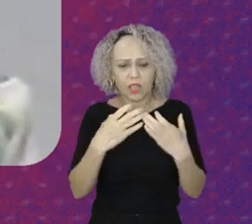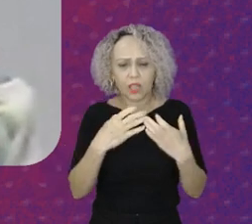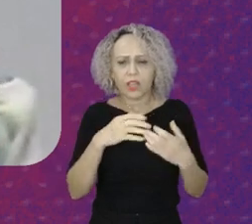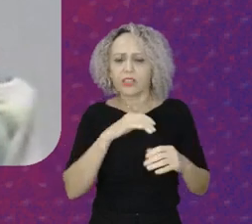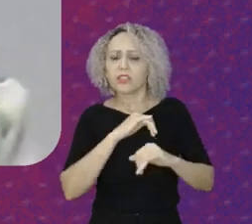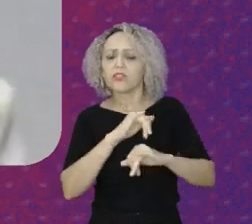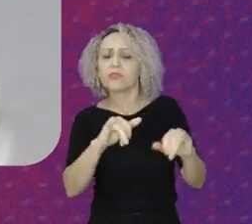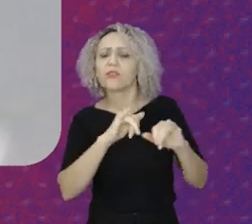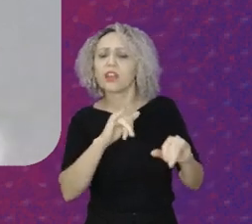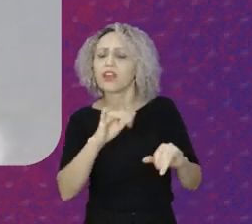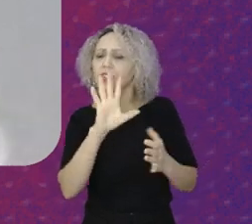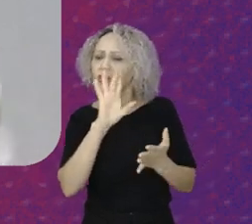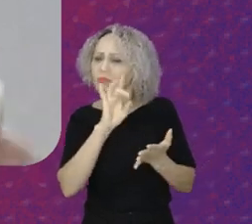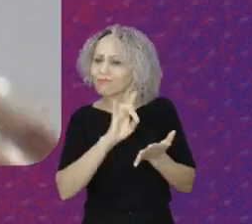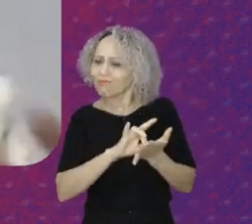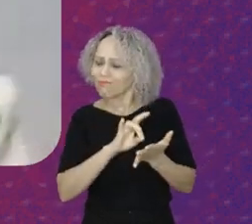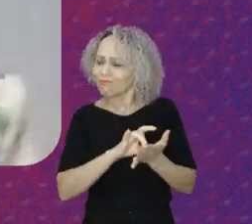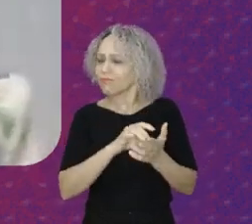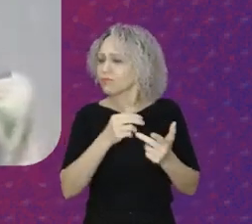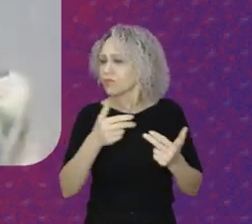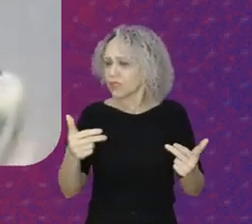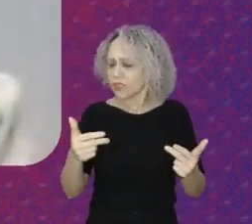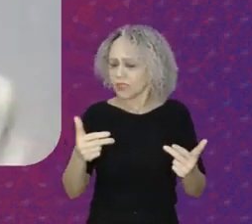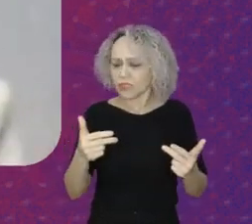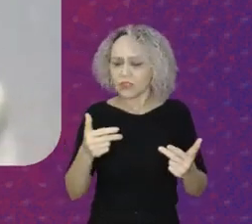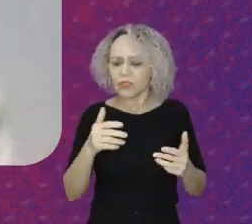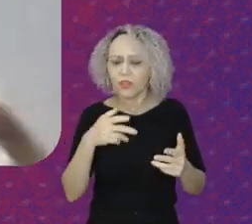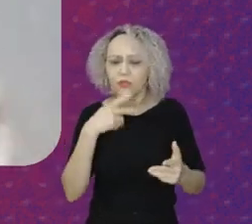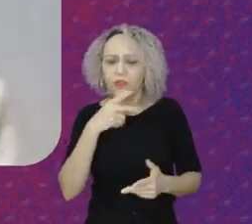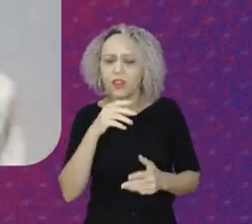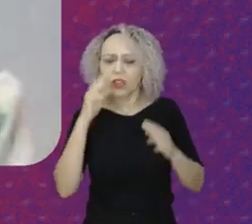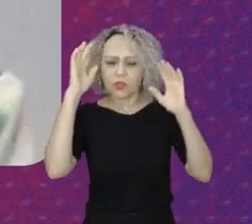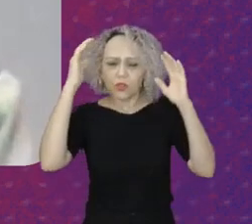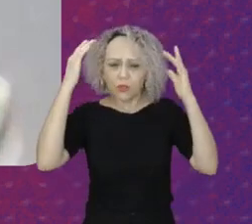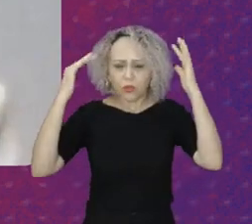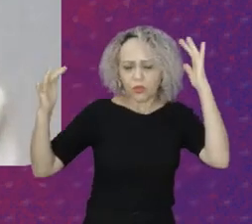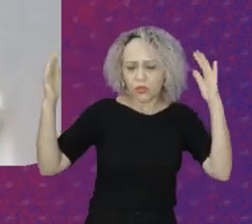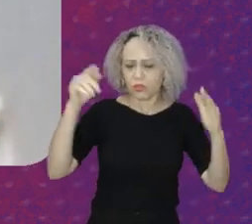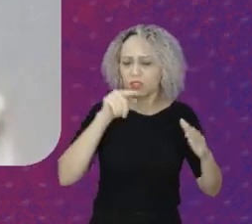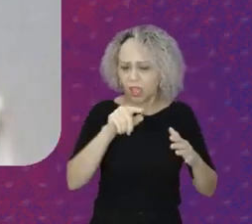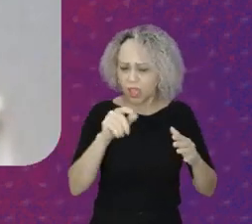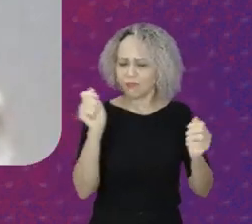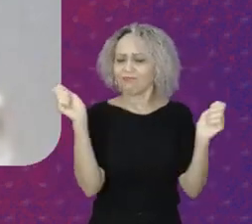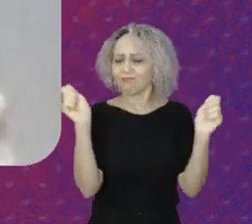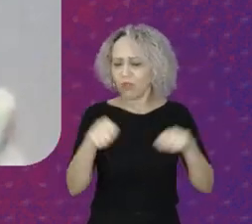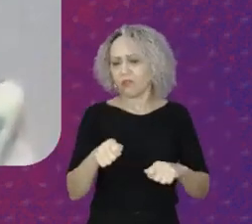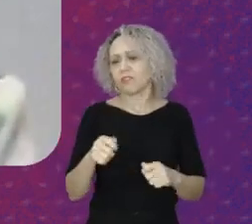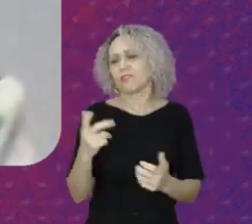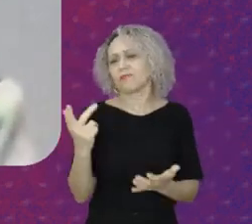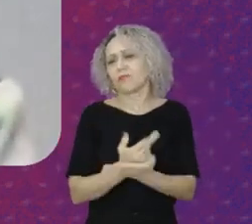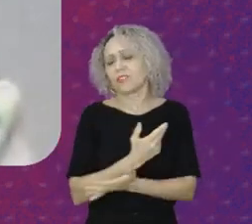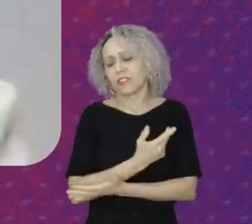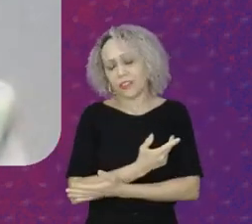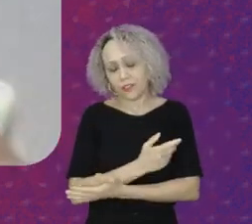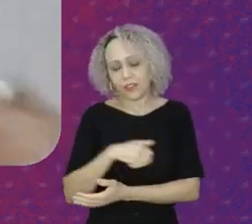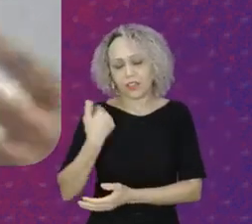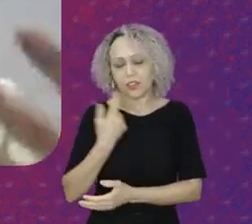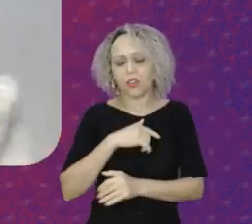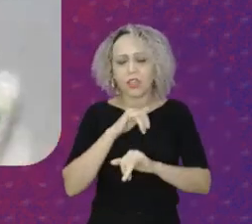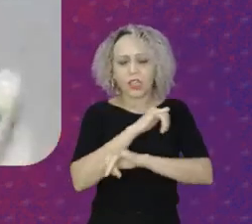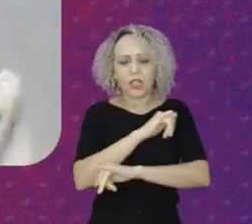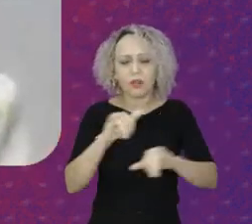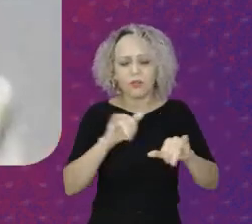algo concreto, sobre os sonhos delas terem materialidade. E a nossa campanha teve esse lugar, o